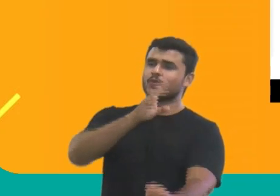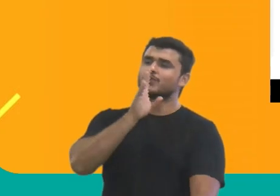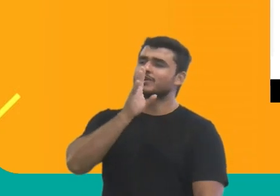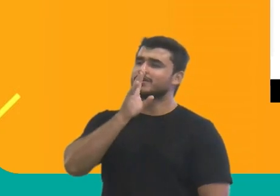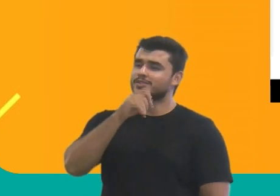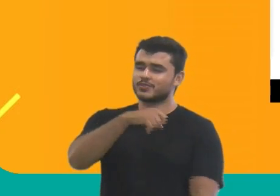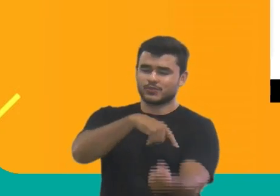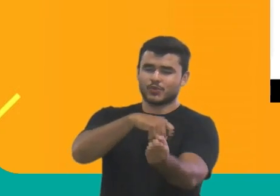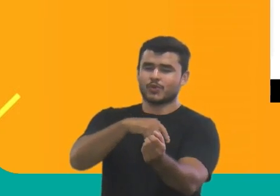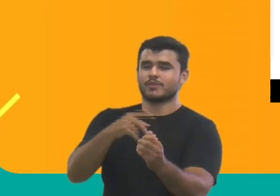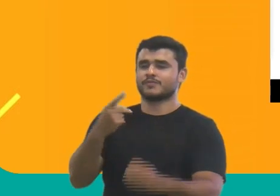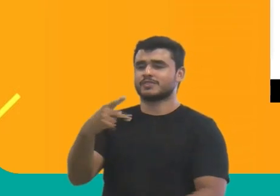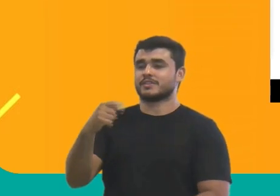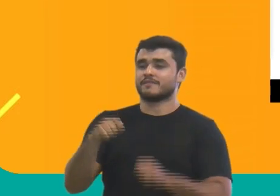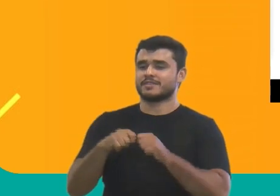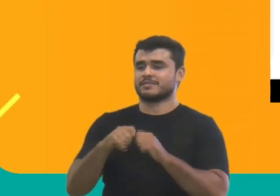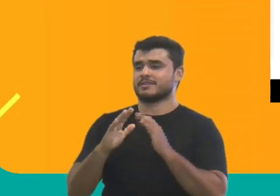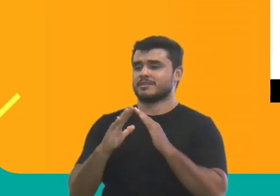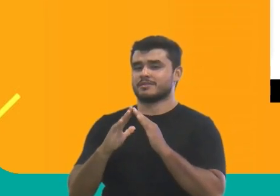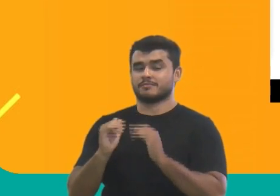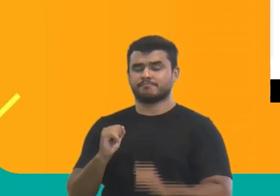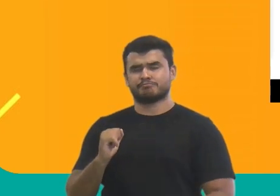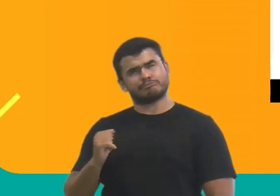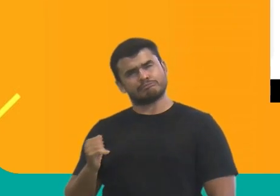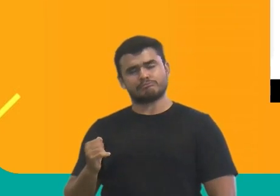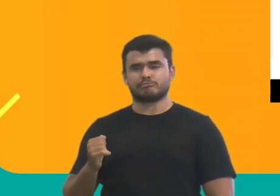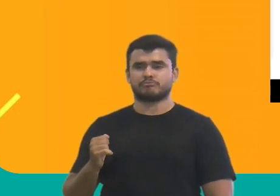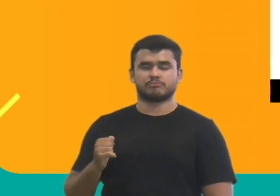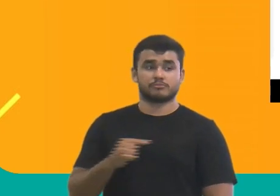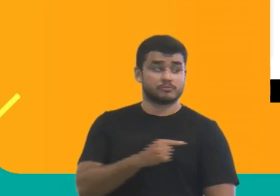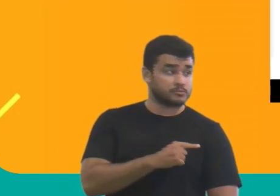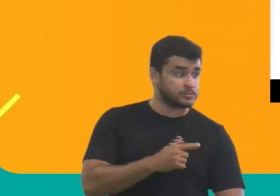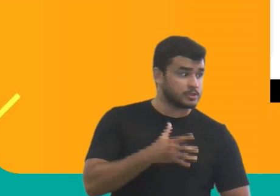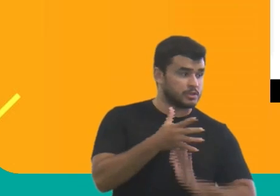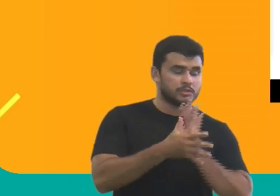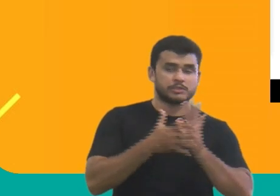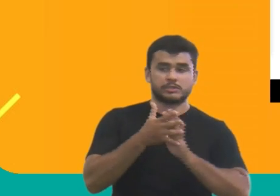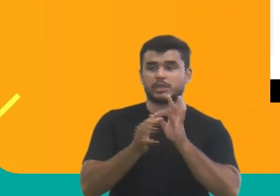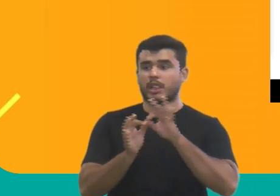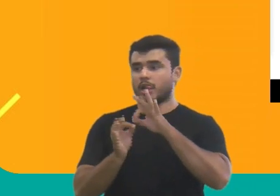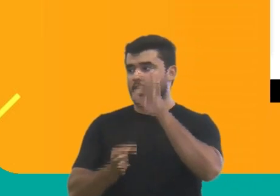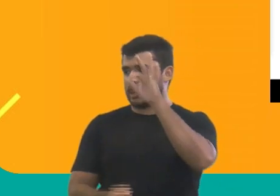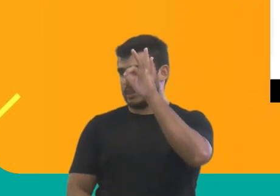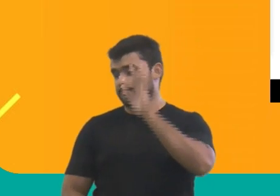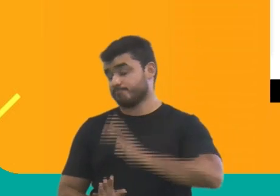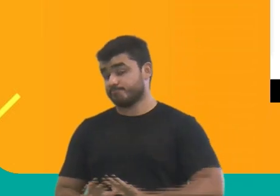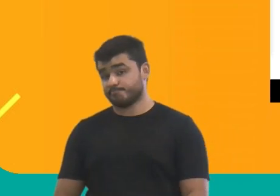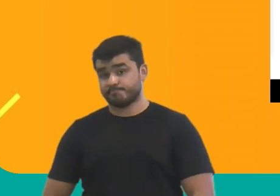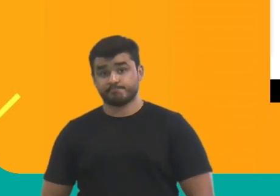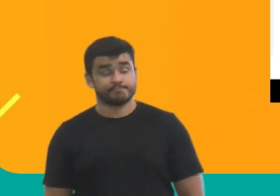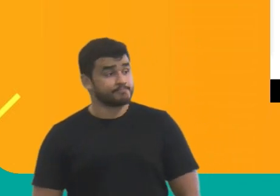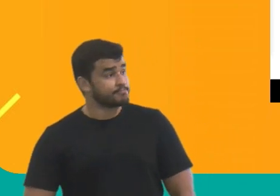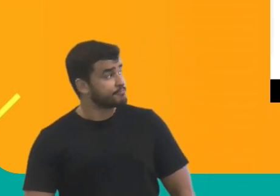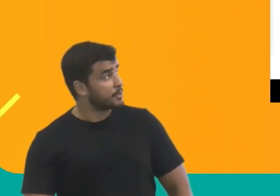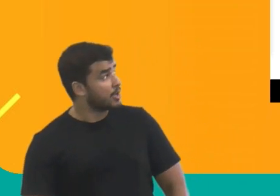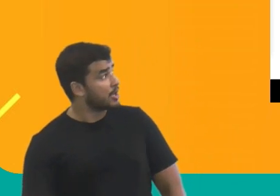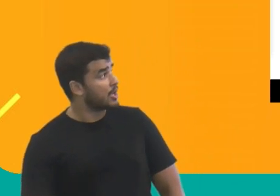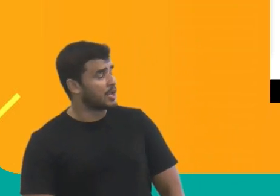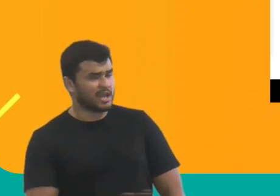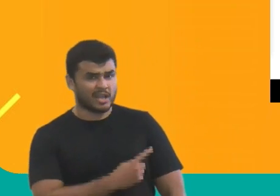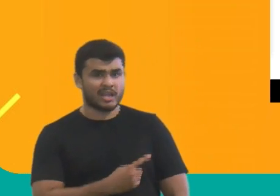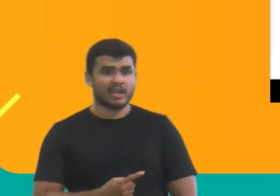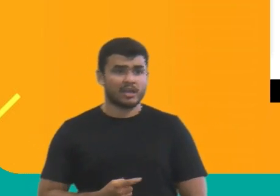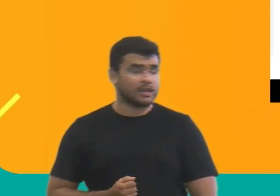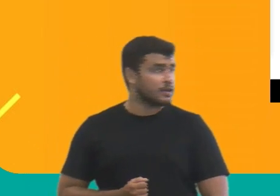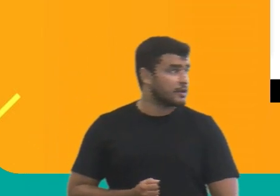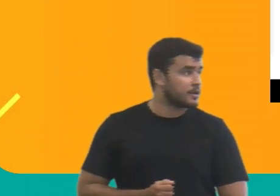né? Nós temos aqui uns textinhos meio intensos. Como é que eu vou definir se eu preciso do texto todo? Carol, você me dá só